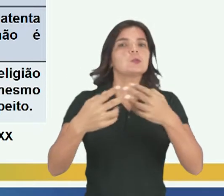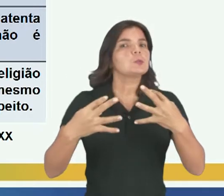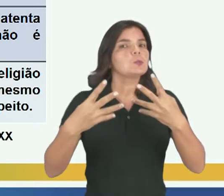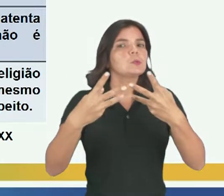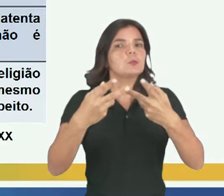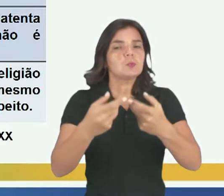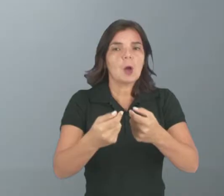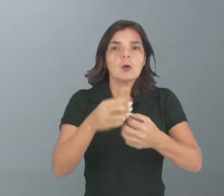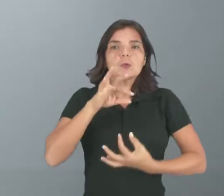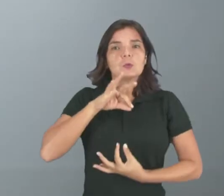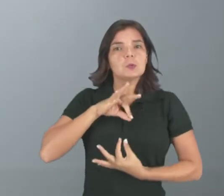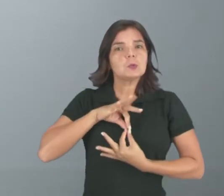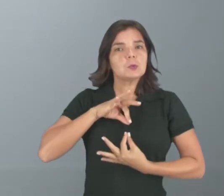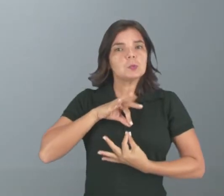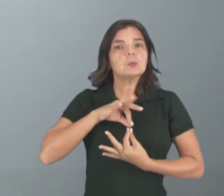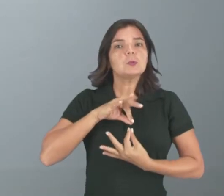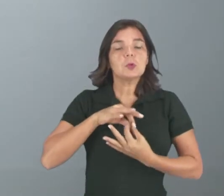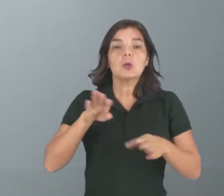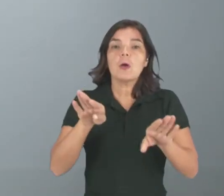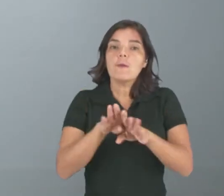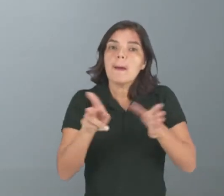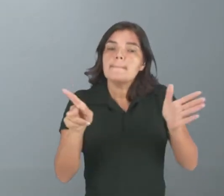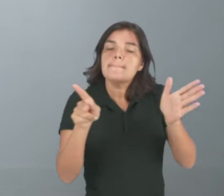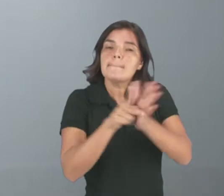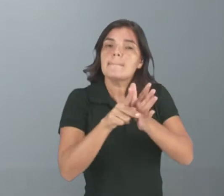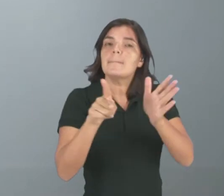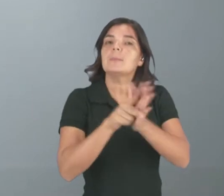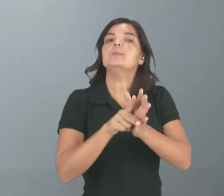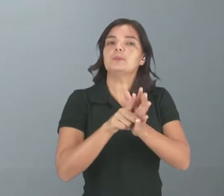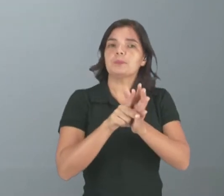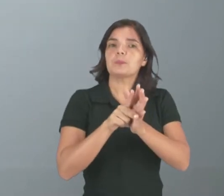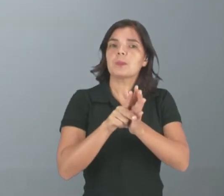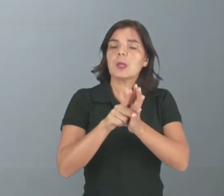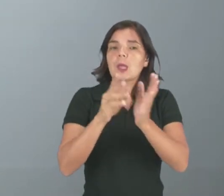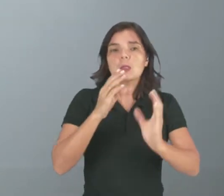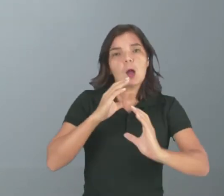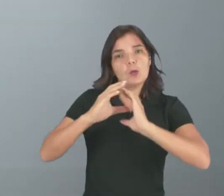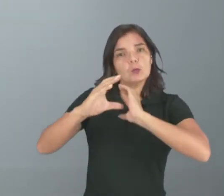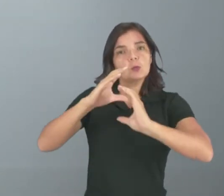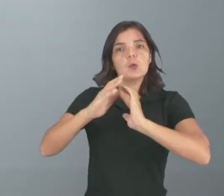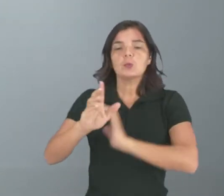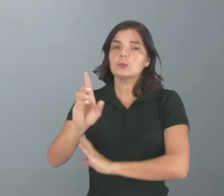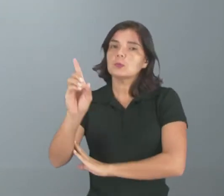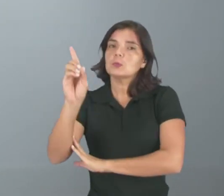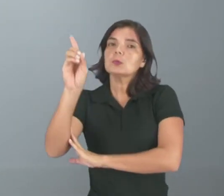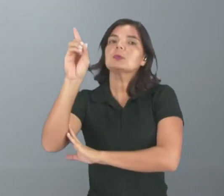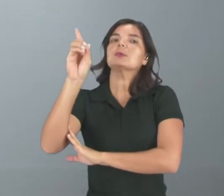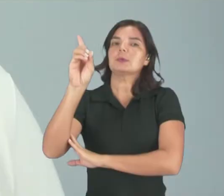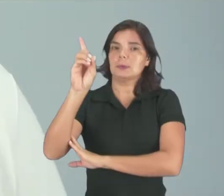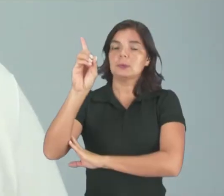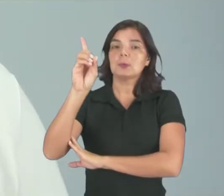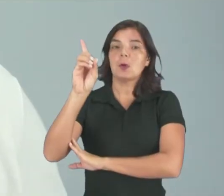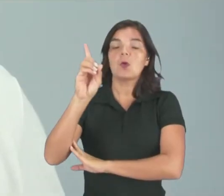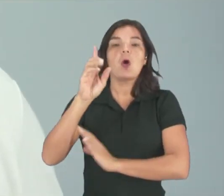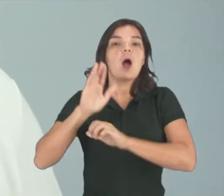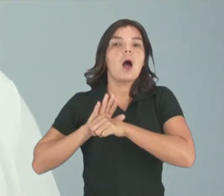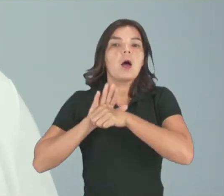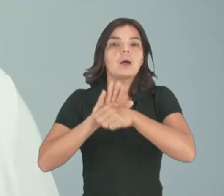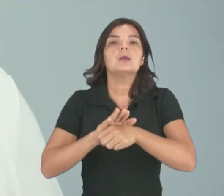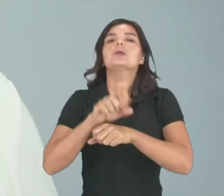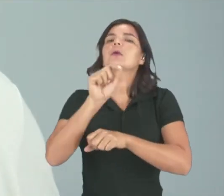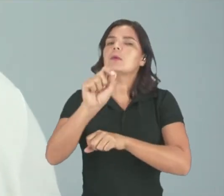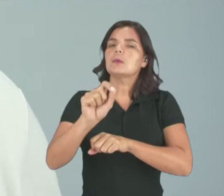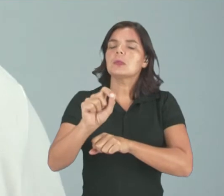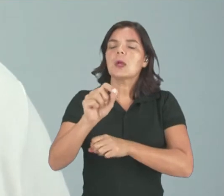totalmente espiritual, né, fazer parte dessa comunicação com o transcendente, ele ajuda